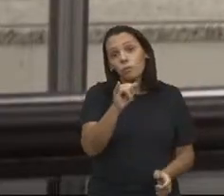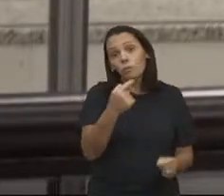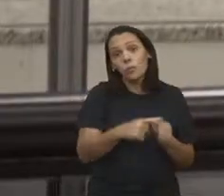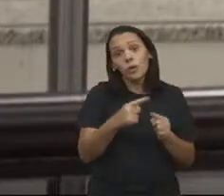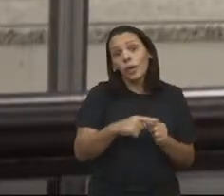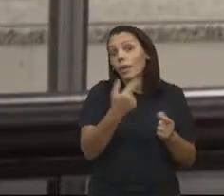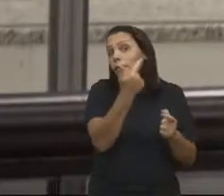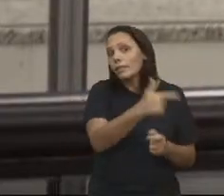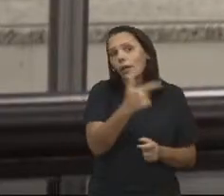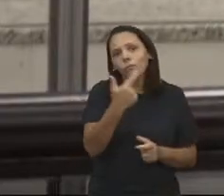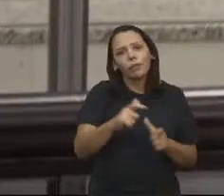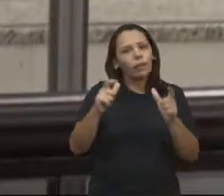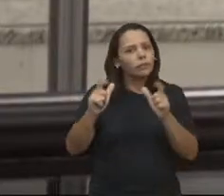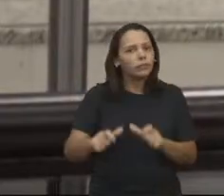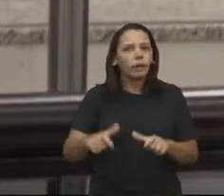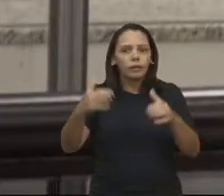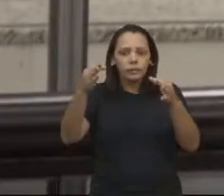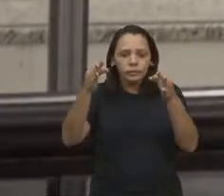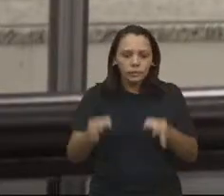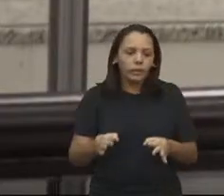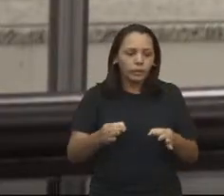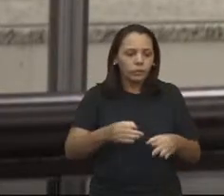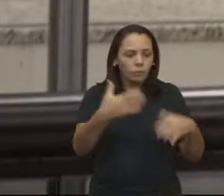um local adequado para descarte.